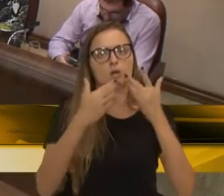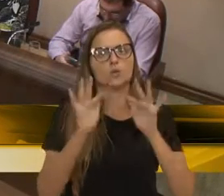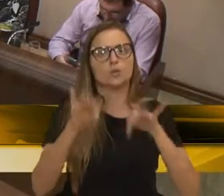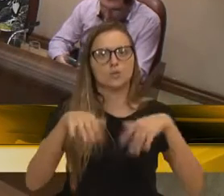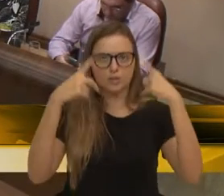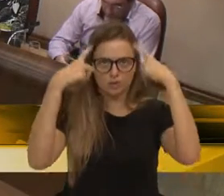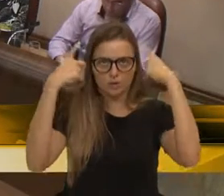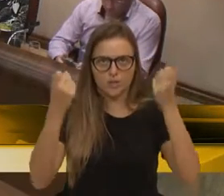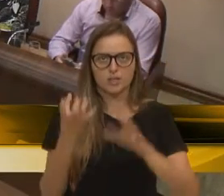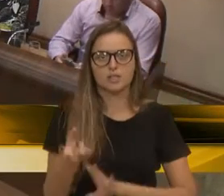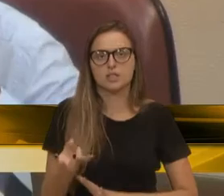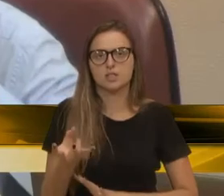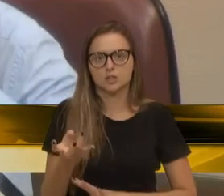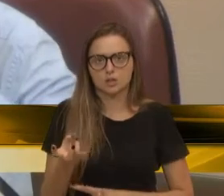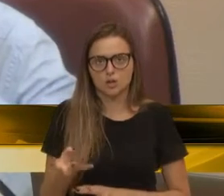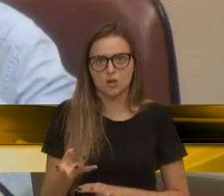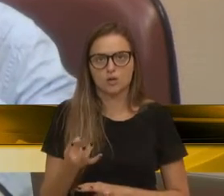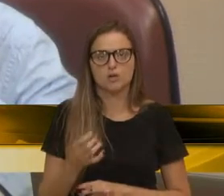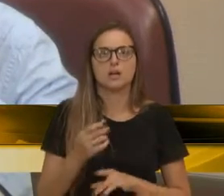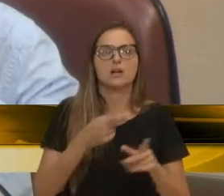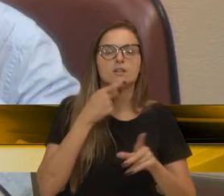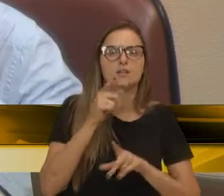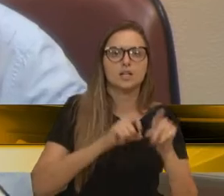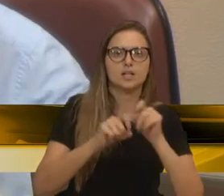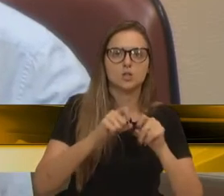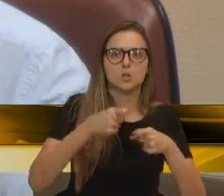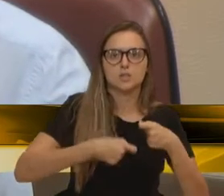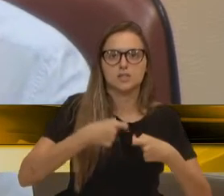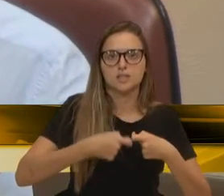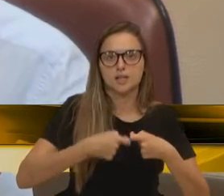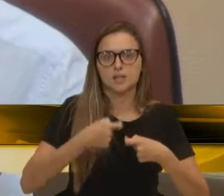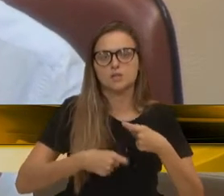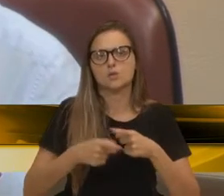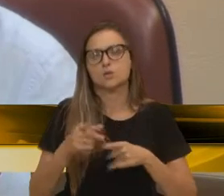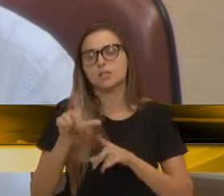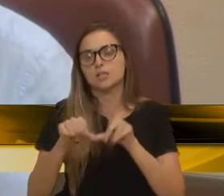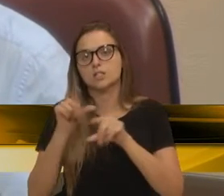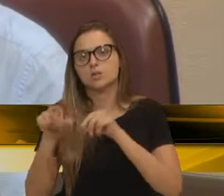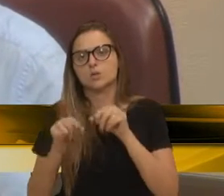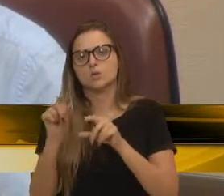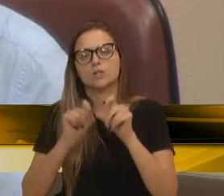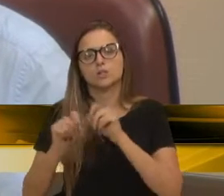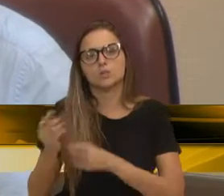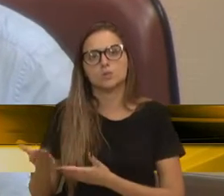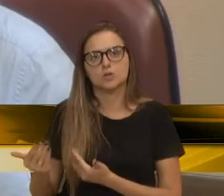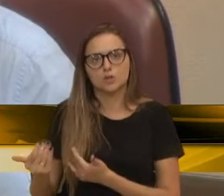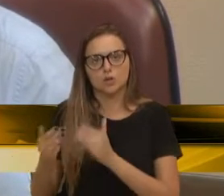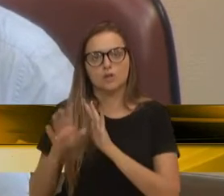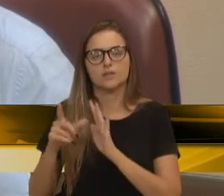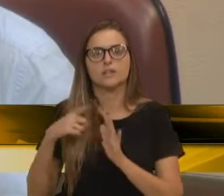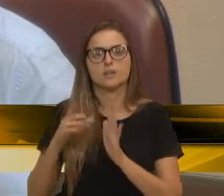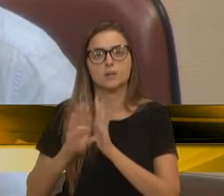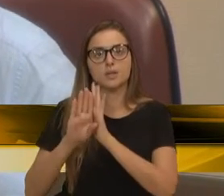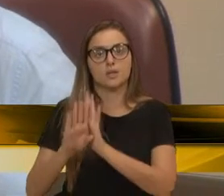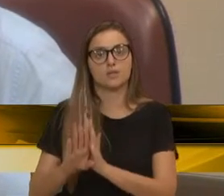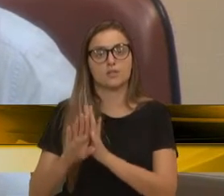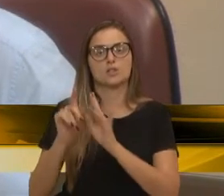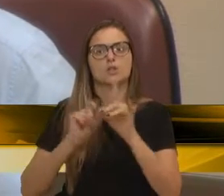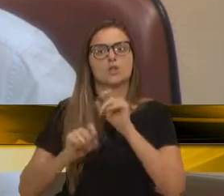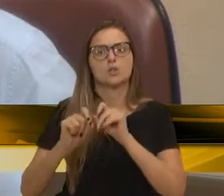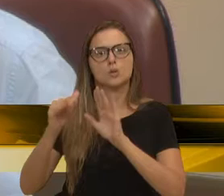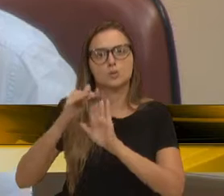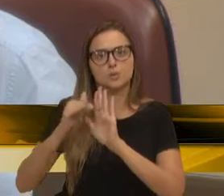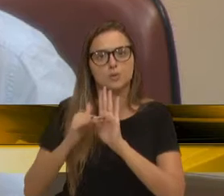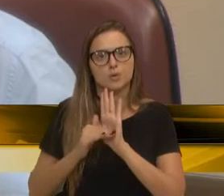drogadição orientação quanto à sexualidade em especial dos jovens beneficiários de programas de transferência de renda como